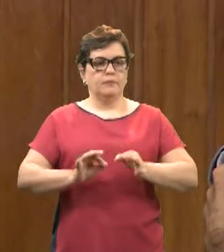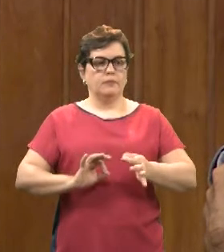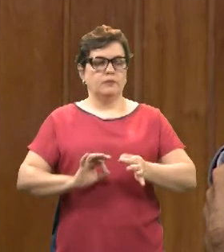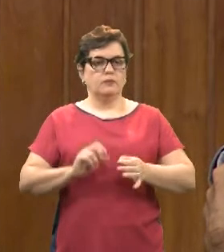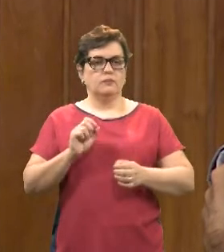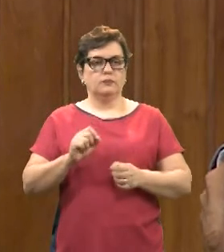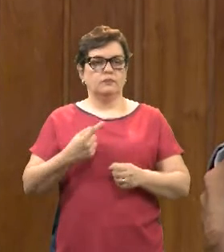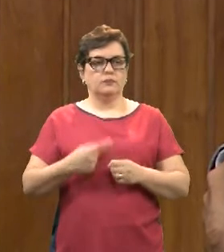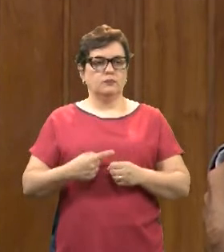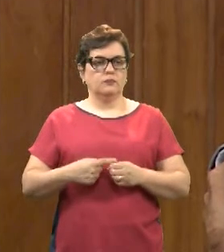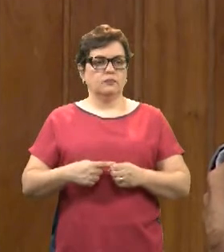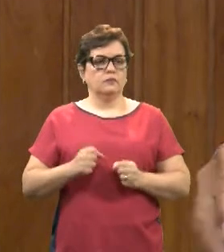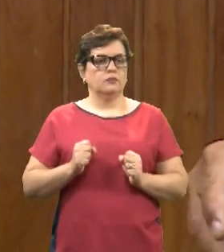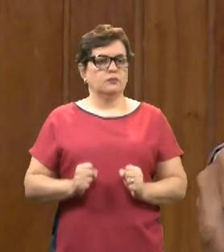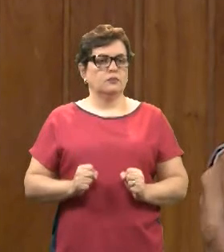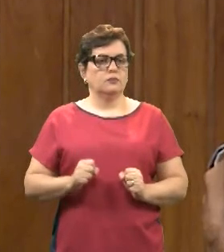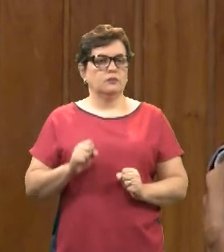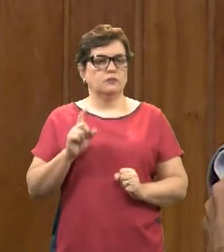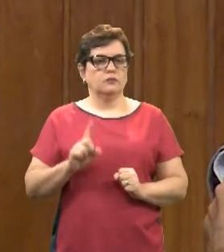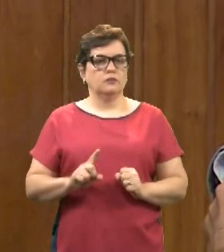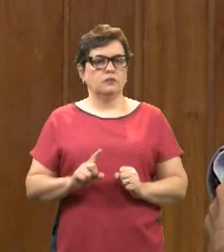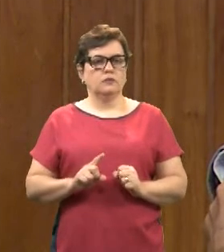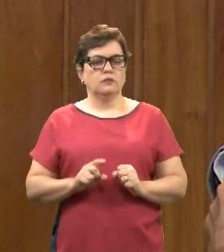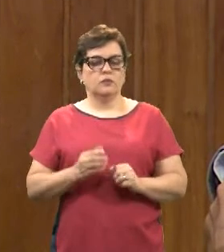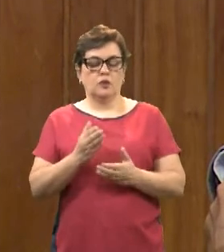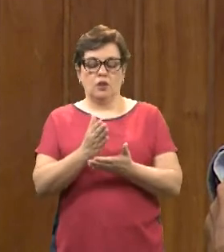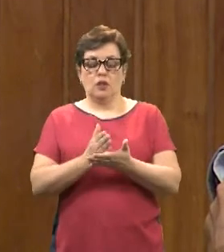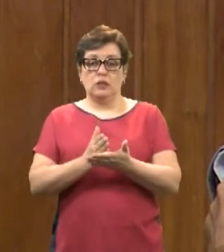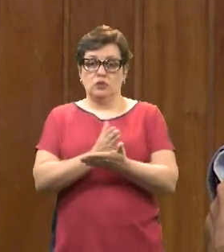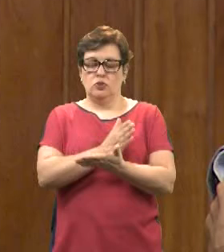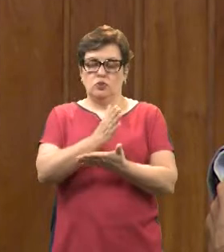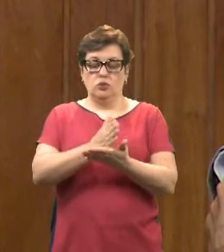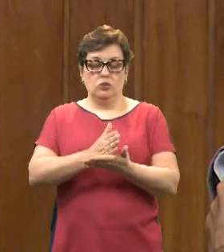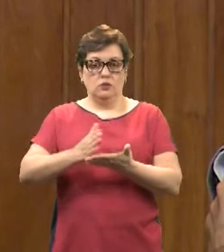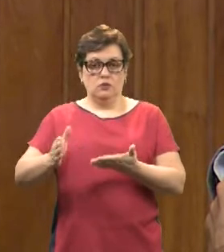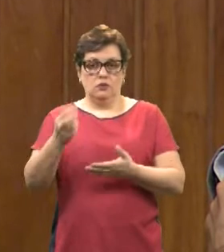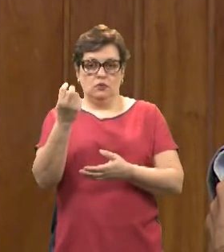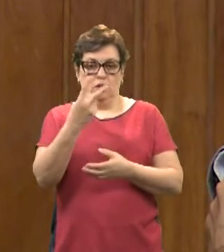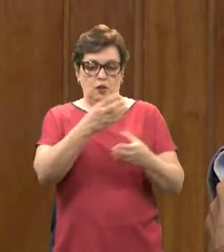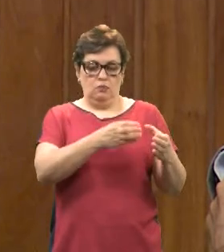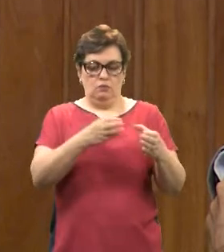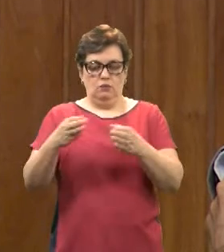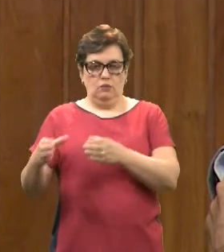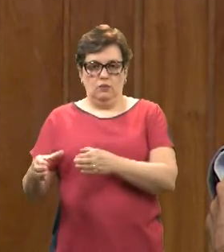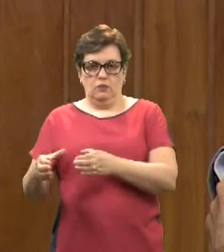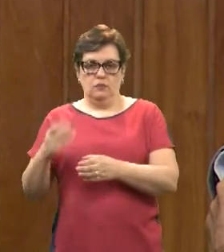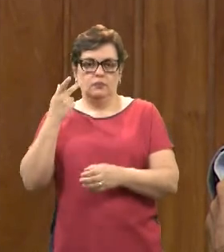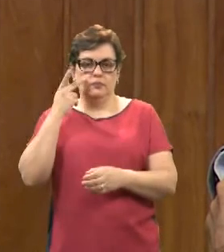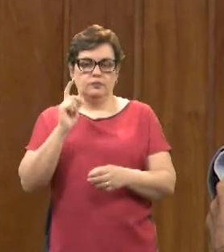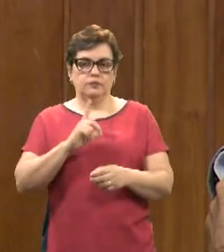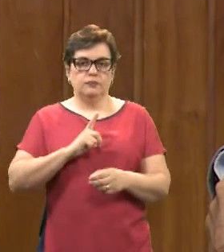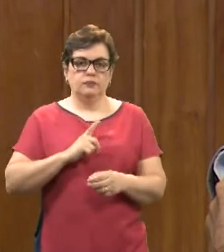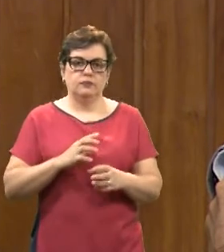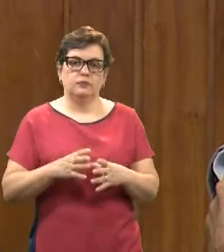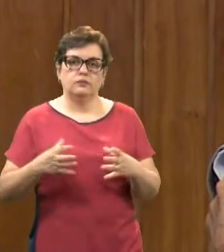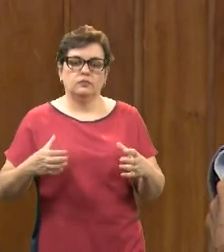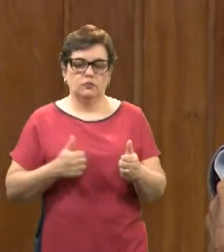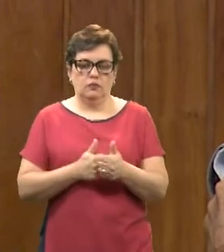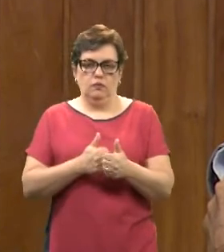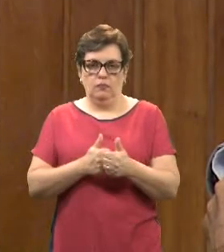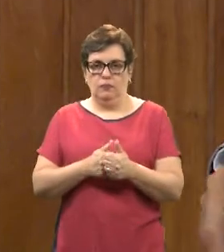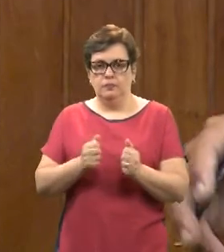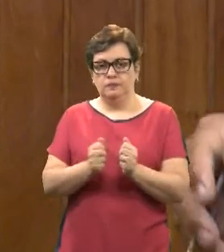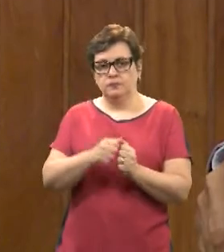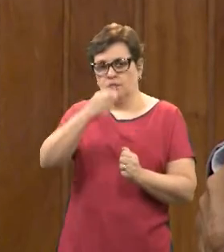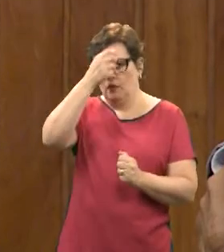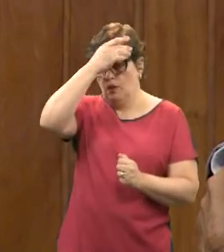de que a cidade possa ser dividida em duas regiões para que haja maior aproximação com as pessoas que são atendidas.